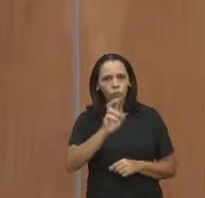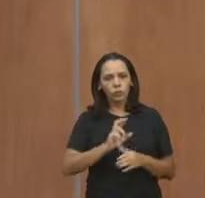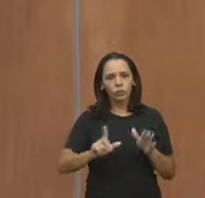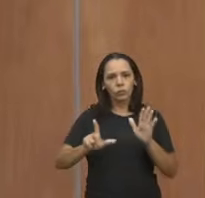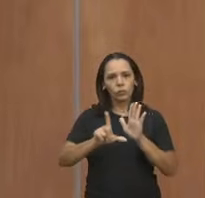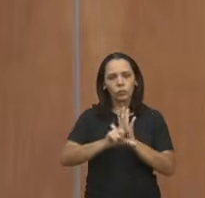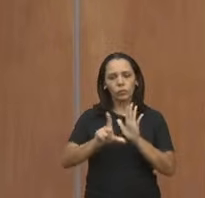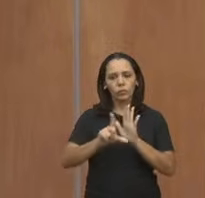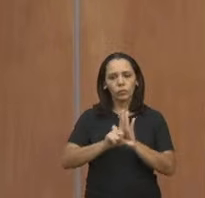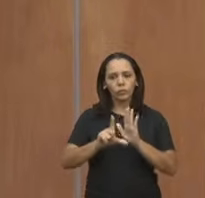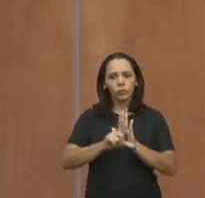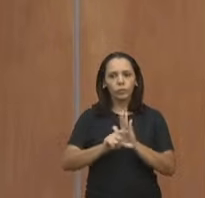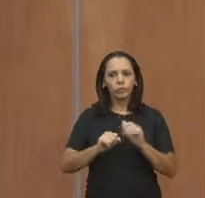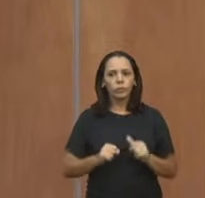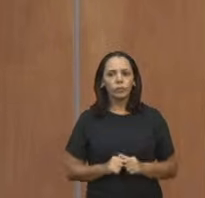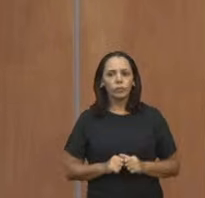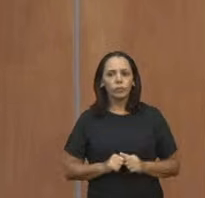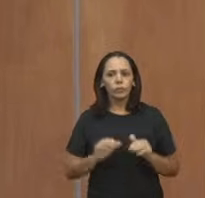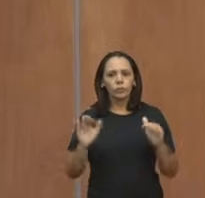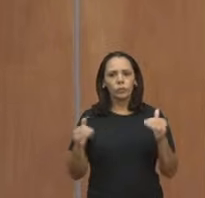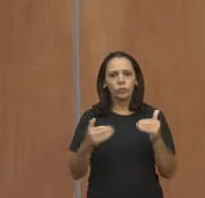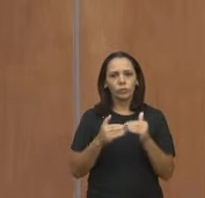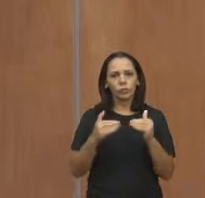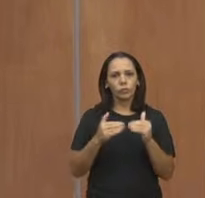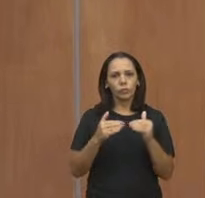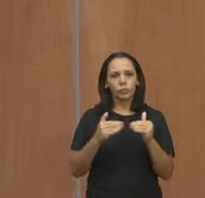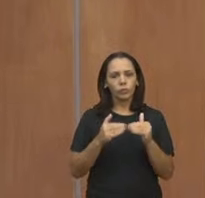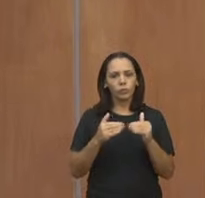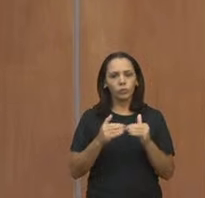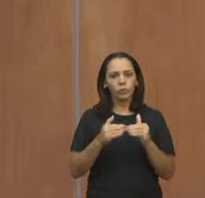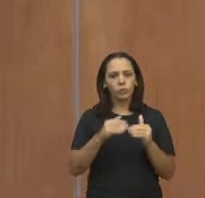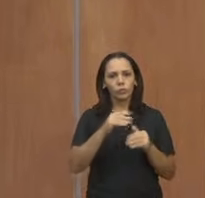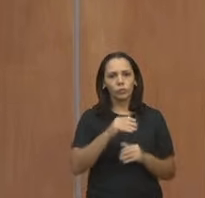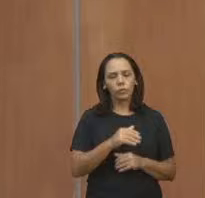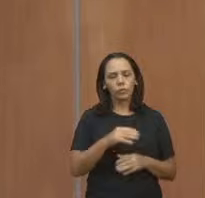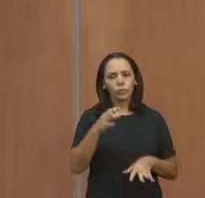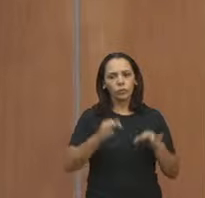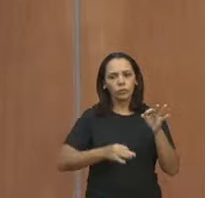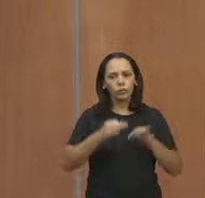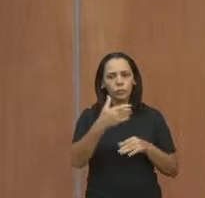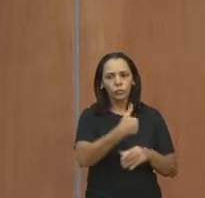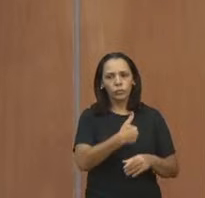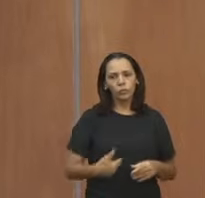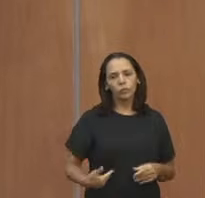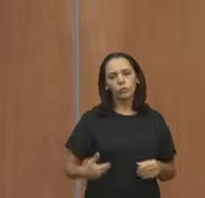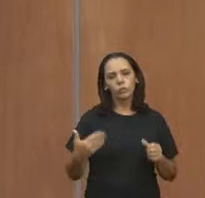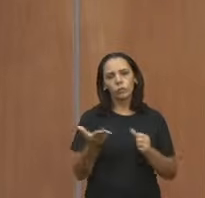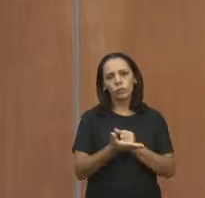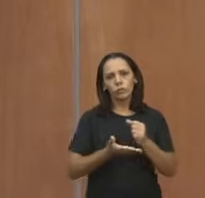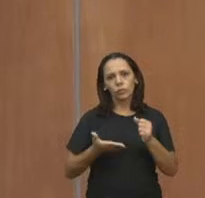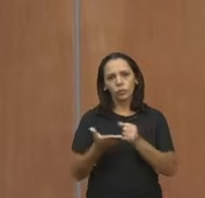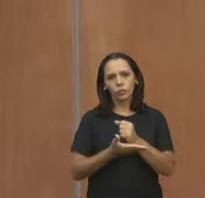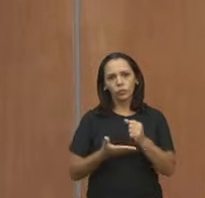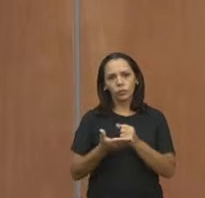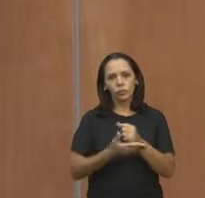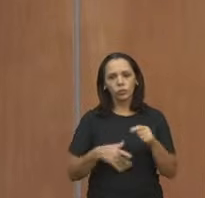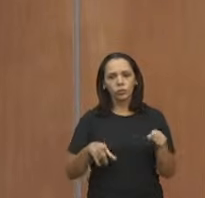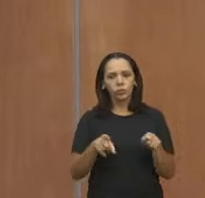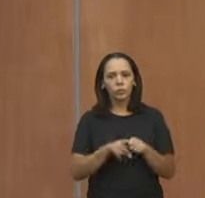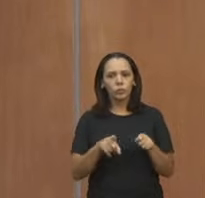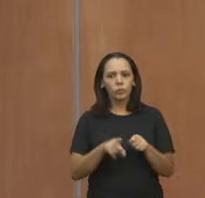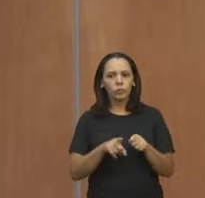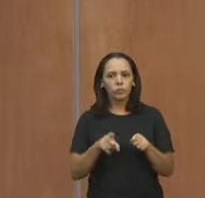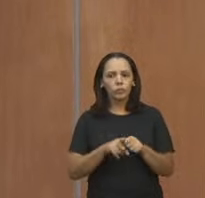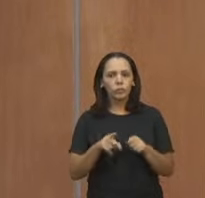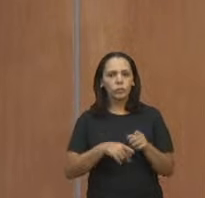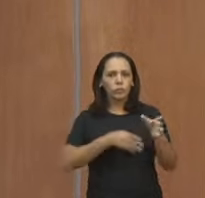legislação aplicável, em consonância com as diretrizes do plano de governo e com base nos apontamentos recolhidos nas